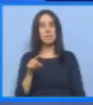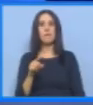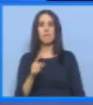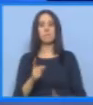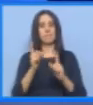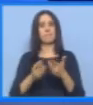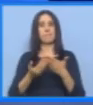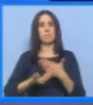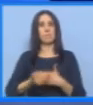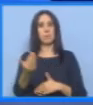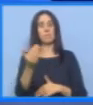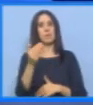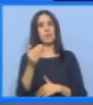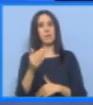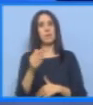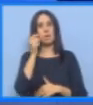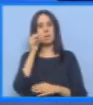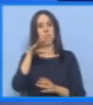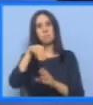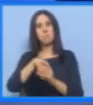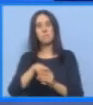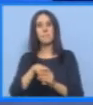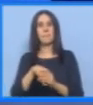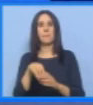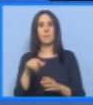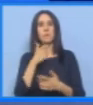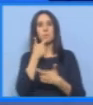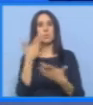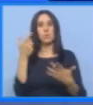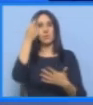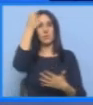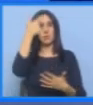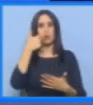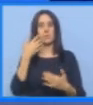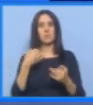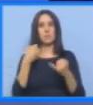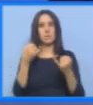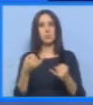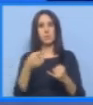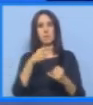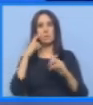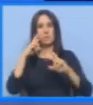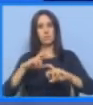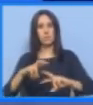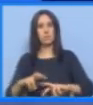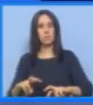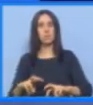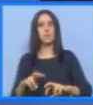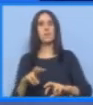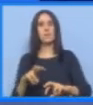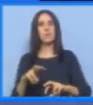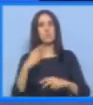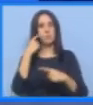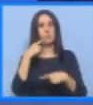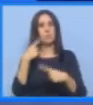começo dele ter mergulhado em toda essa história que depois investigou e